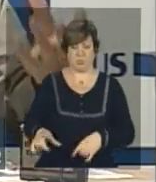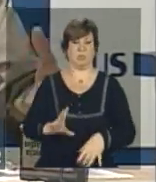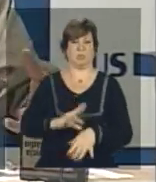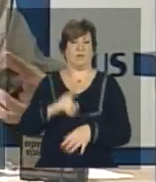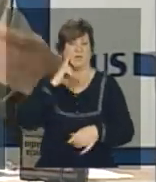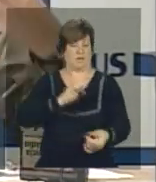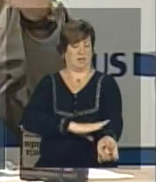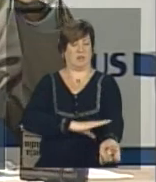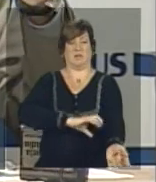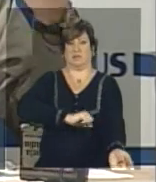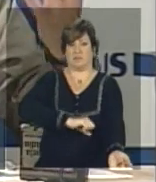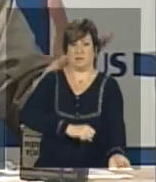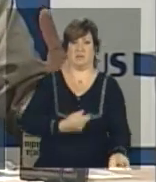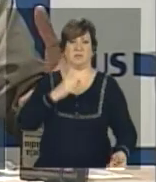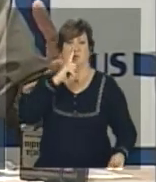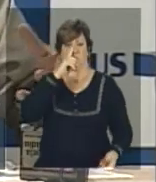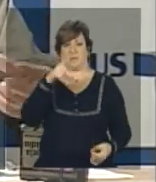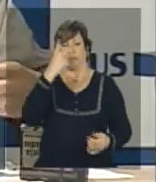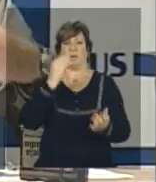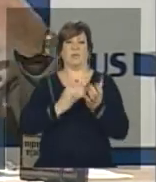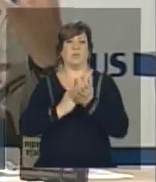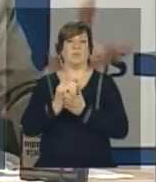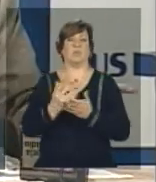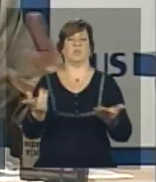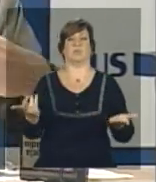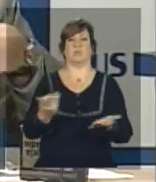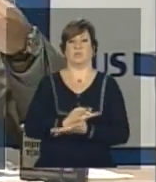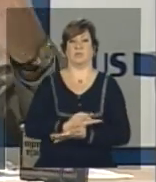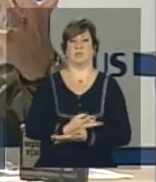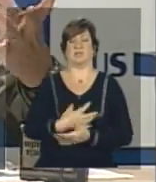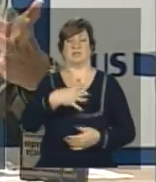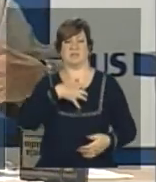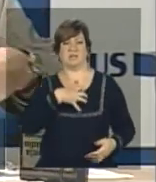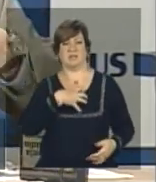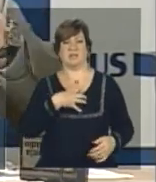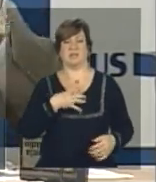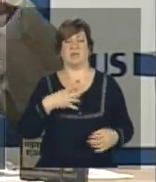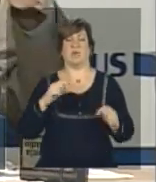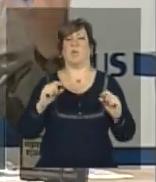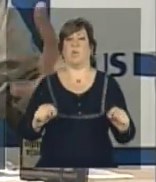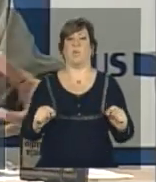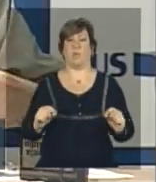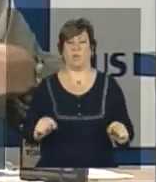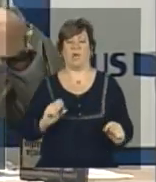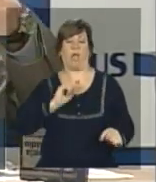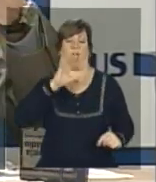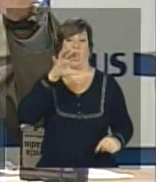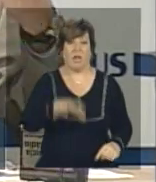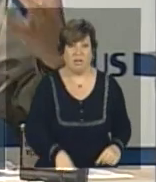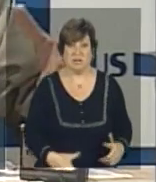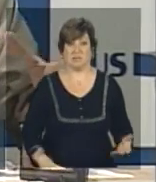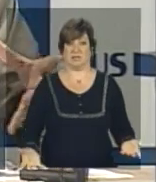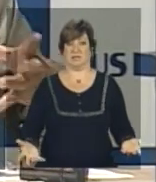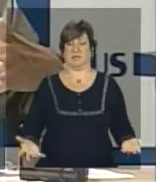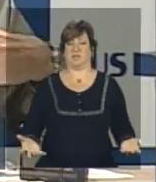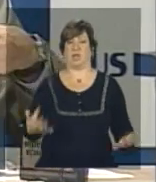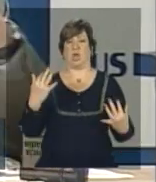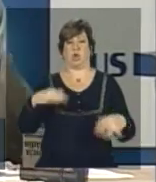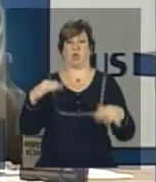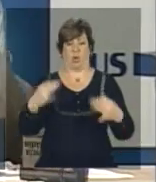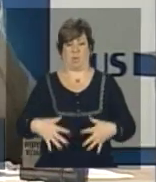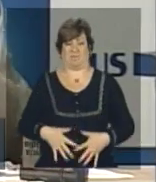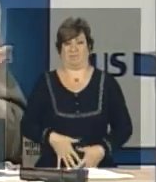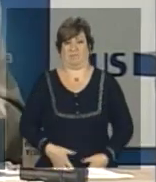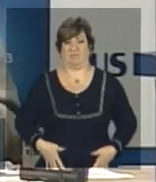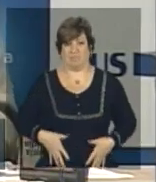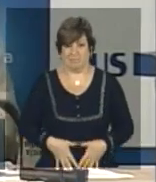agravamento, é medir a pressão, é ver se o paciente tem algum sintoma de vômito persistente, de dor